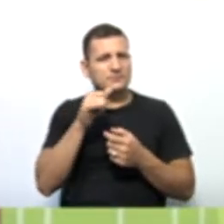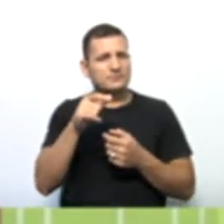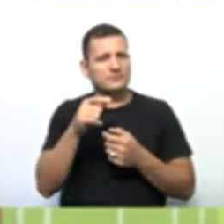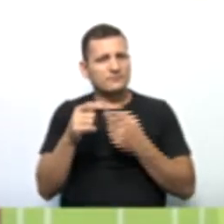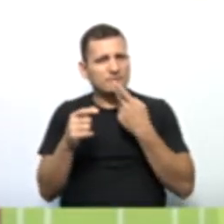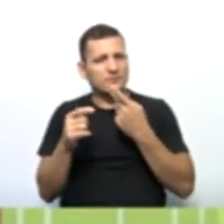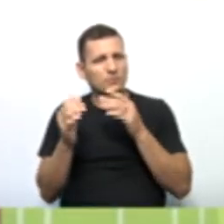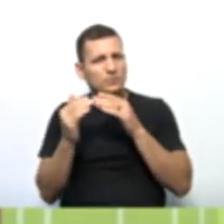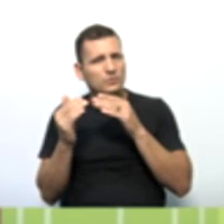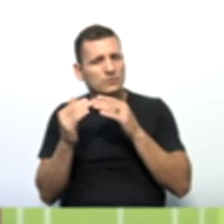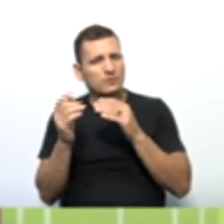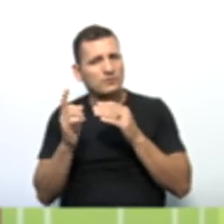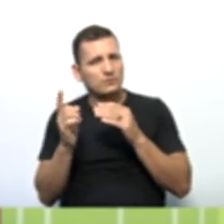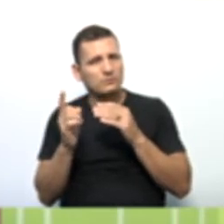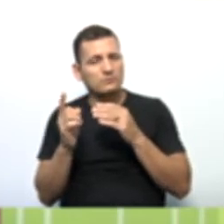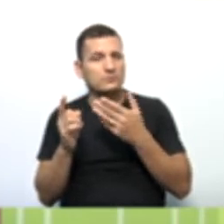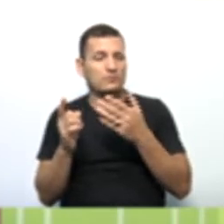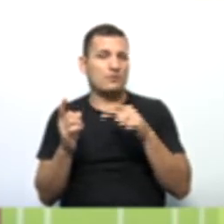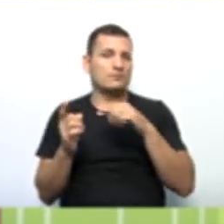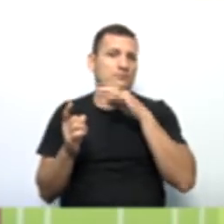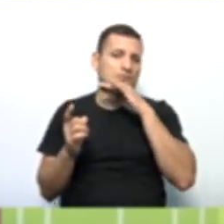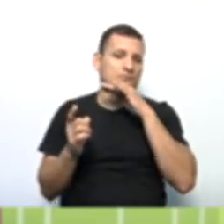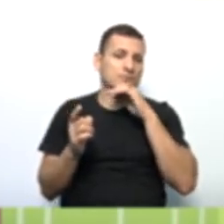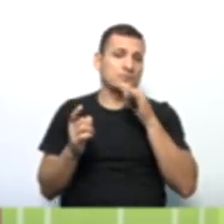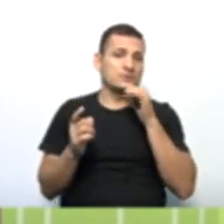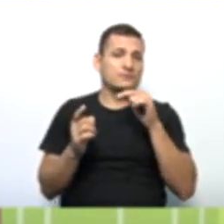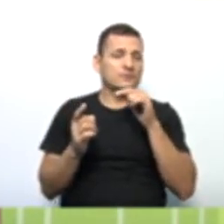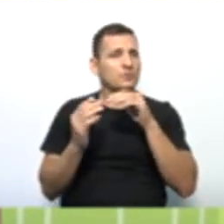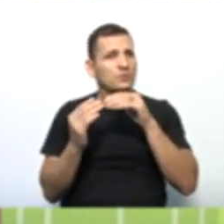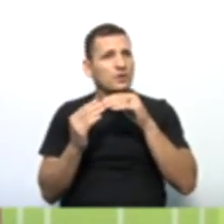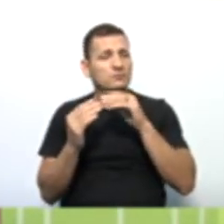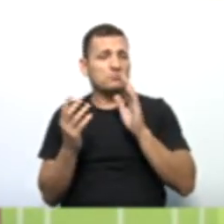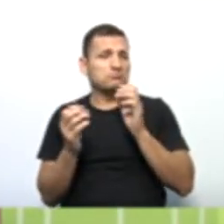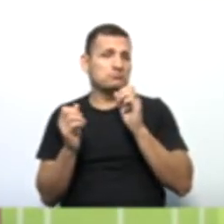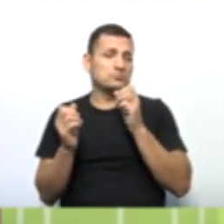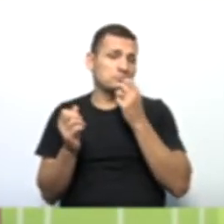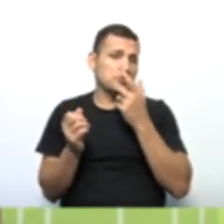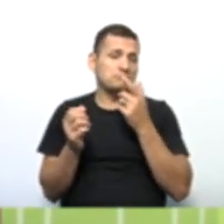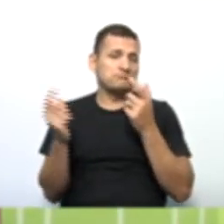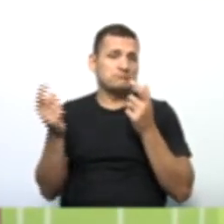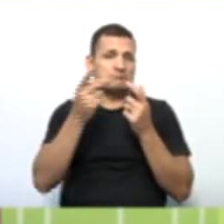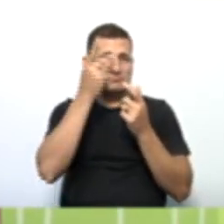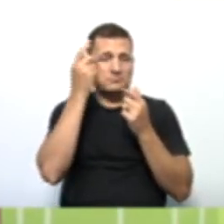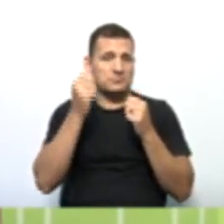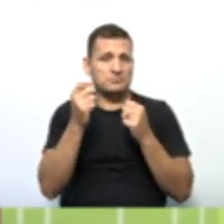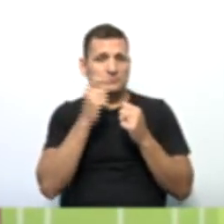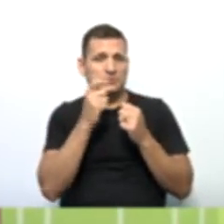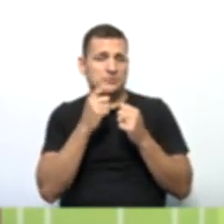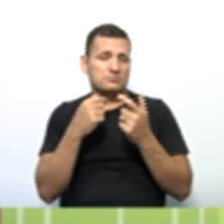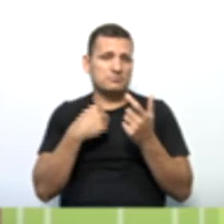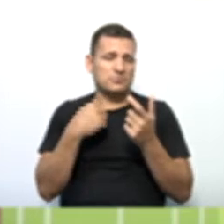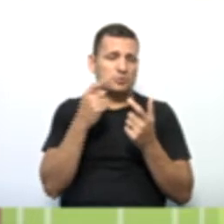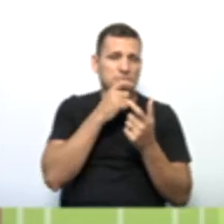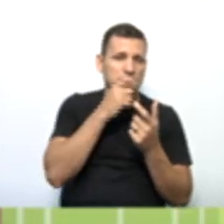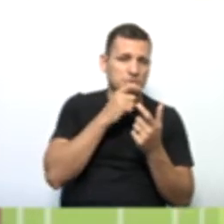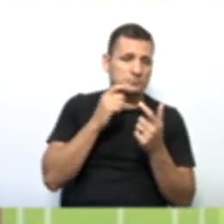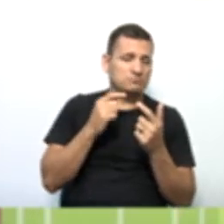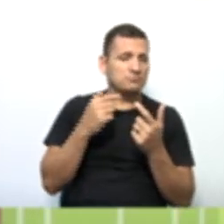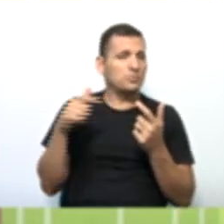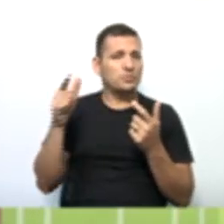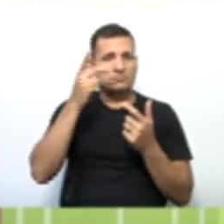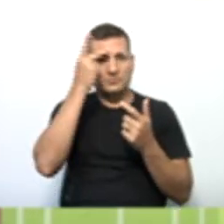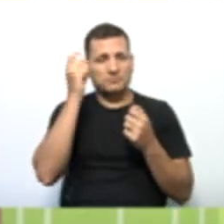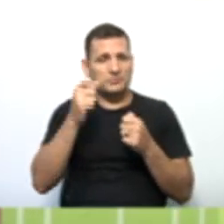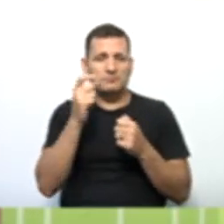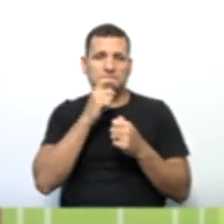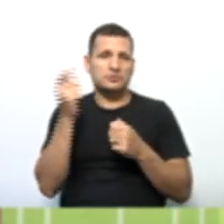não, então é uma ação ruim. Se você concordar, não, tudo bem, as pessoas podem mentir, eu preciso mentir, então as outras pessoas podem mentir para